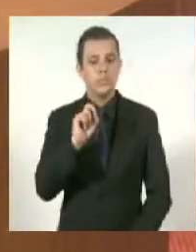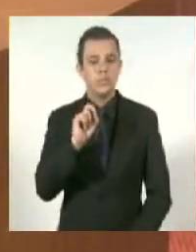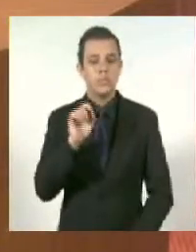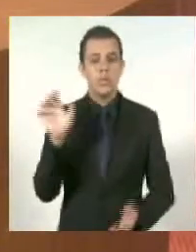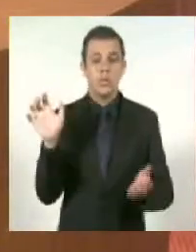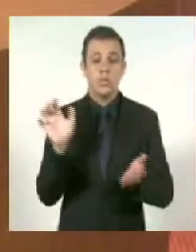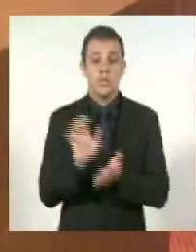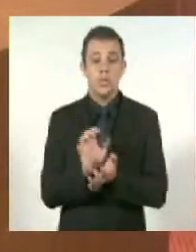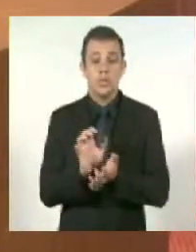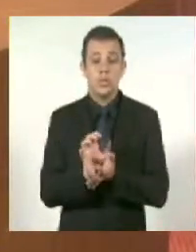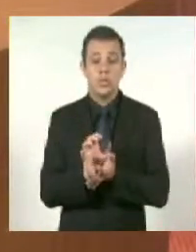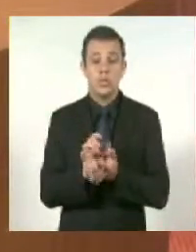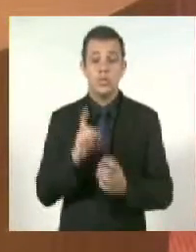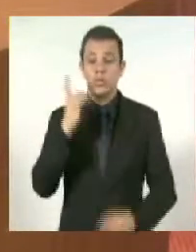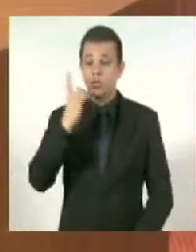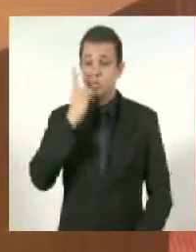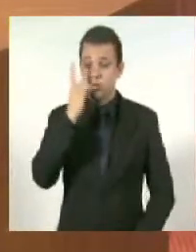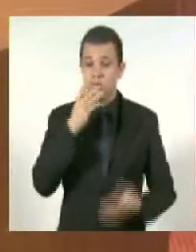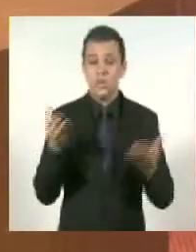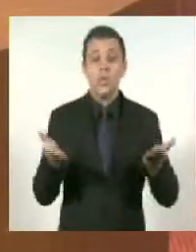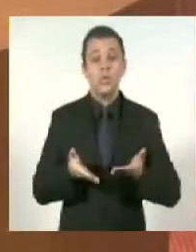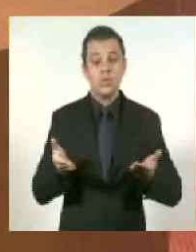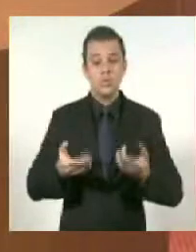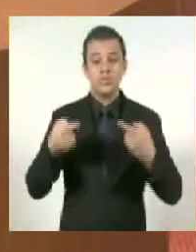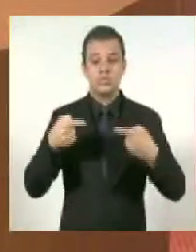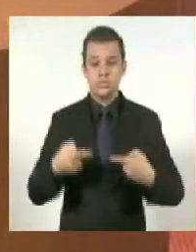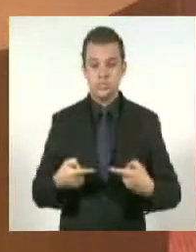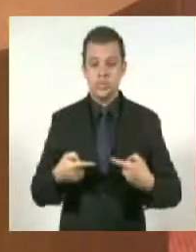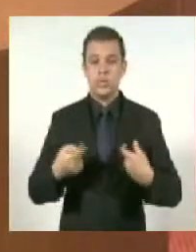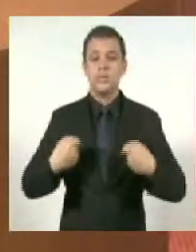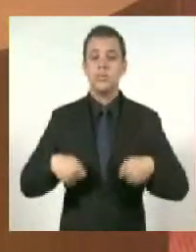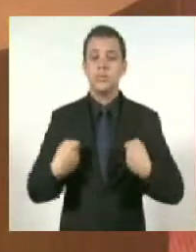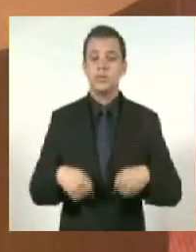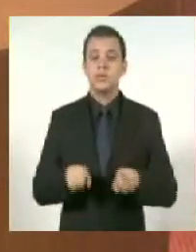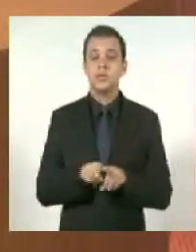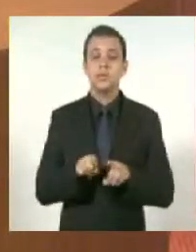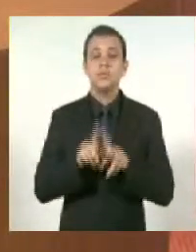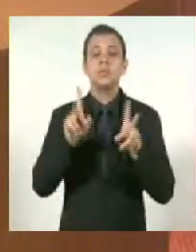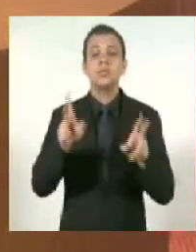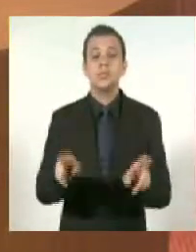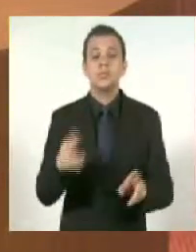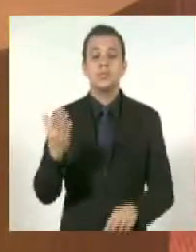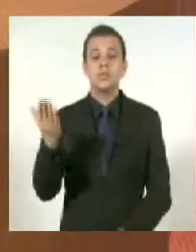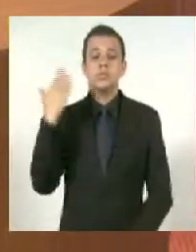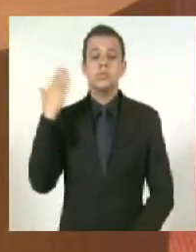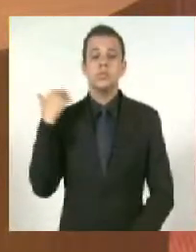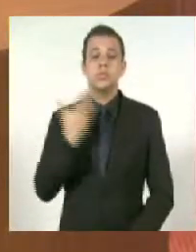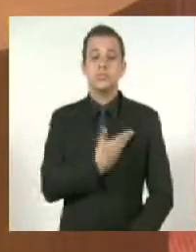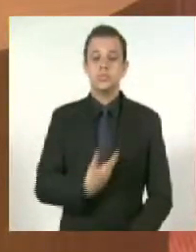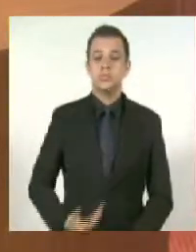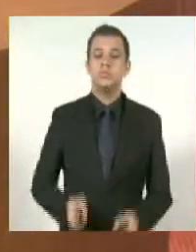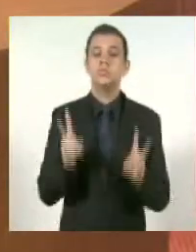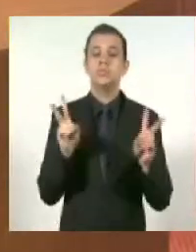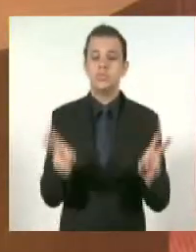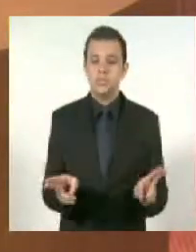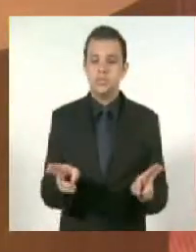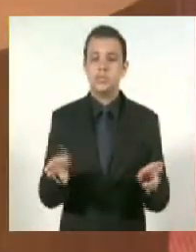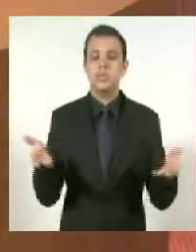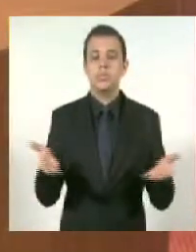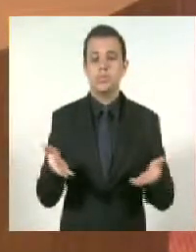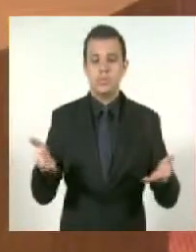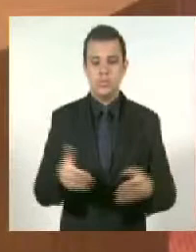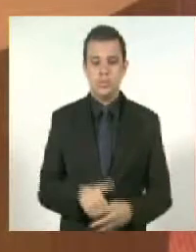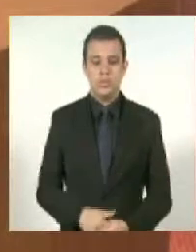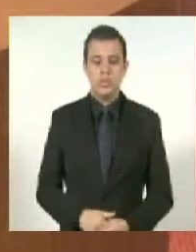vejo, e acho mesmo que a oposição tem que fazer isso, no governo anterior. Porque